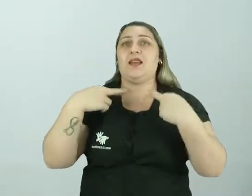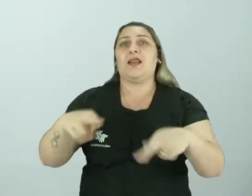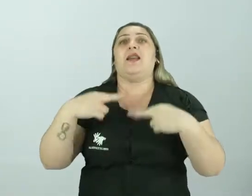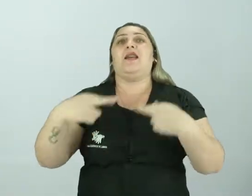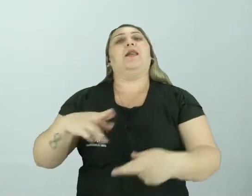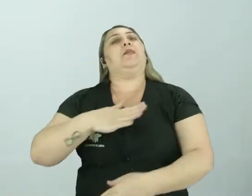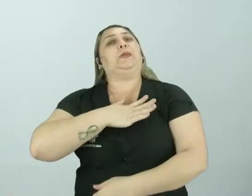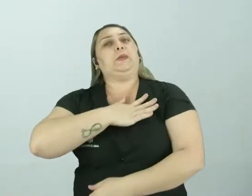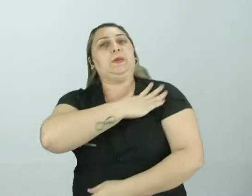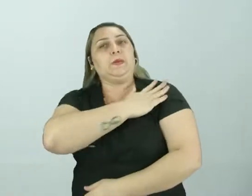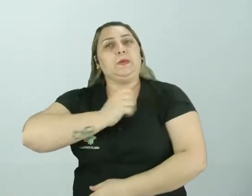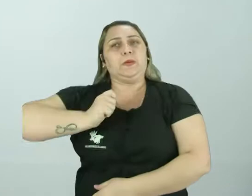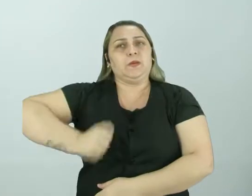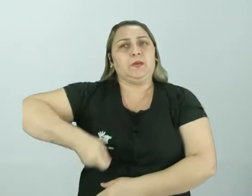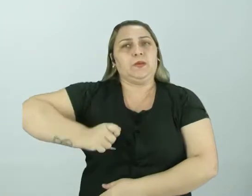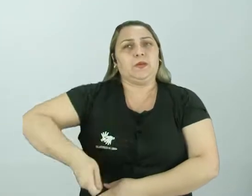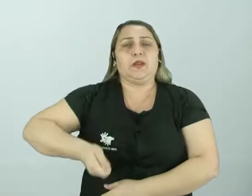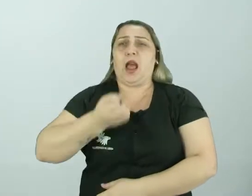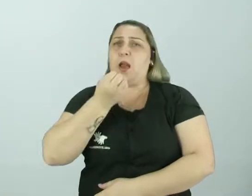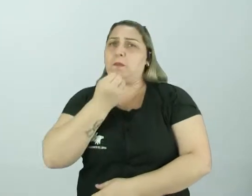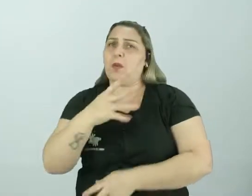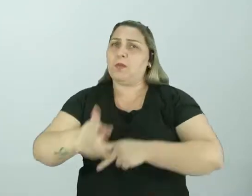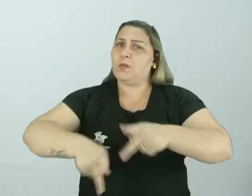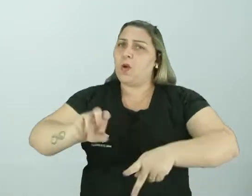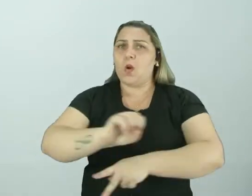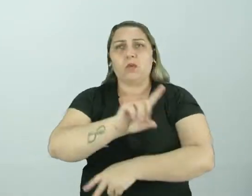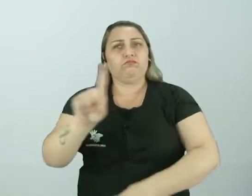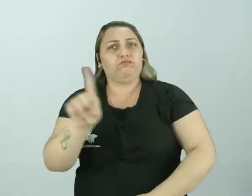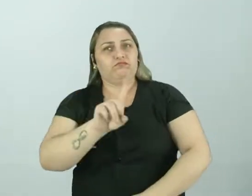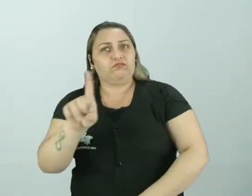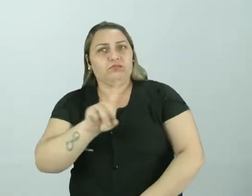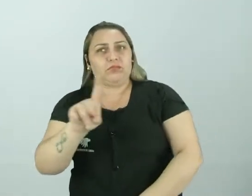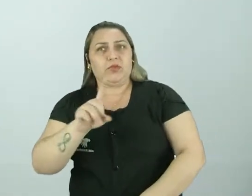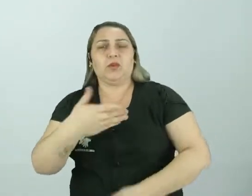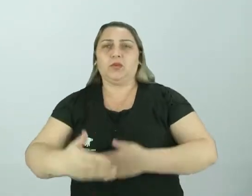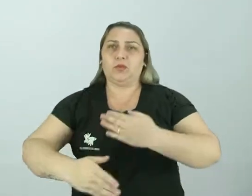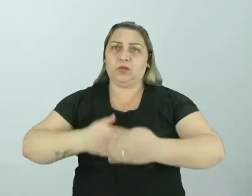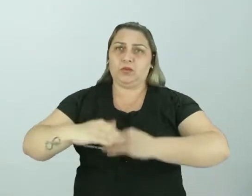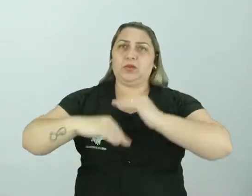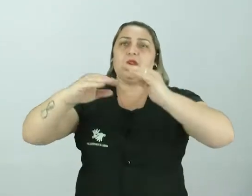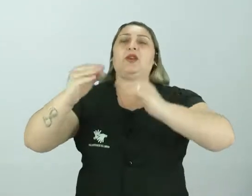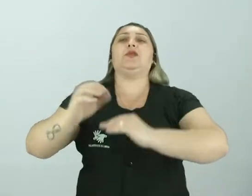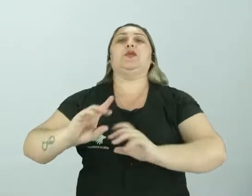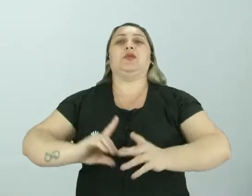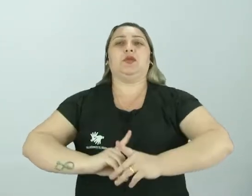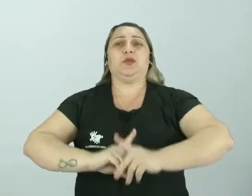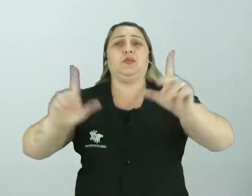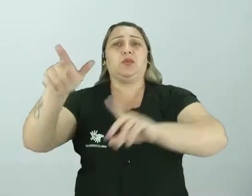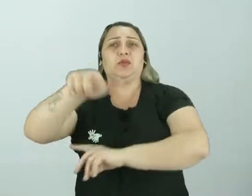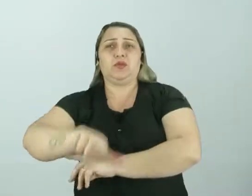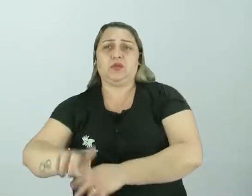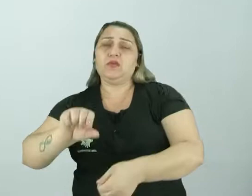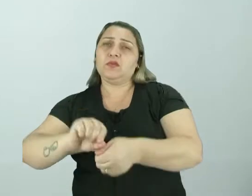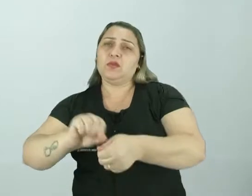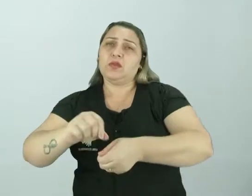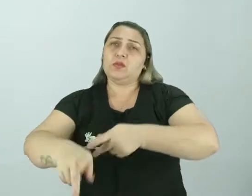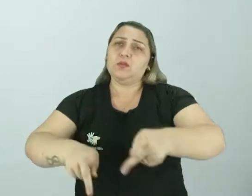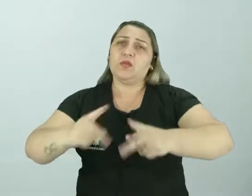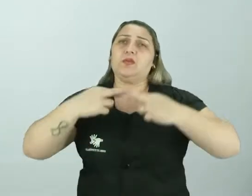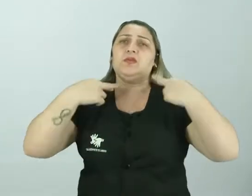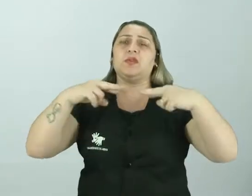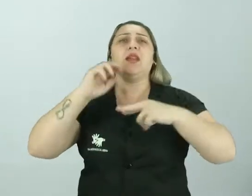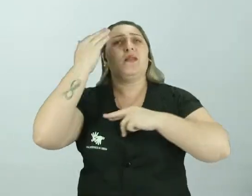ditadura estavam realmente sendo benéficos para o povo, e aí vai iniciar um processo de redemocratização, certo? Mas vamos lá entender o